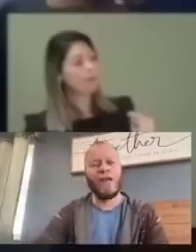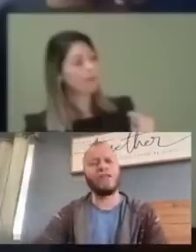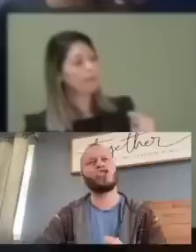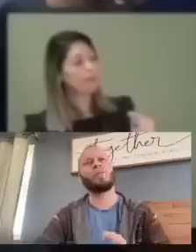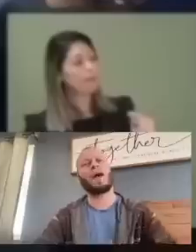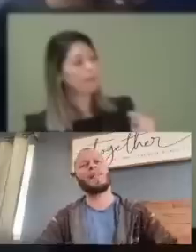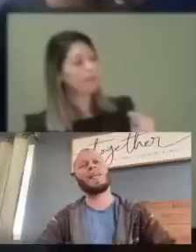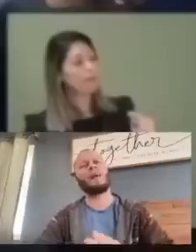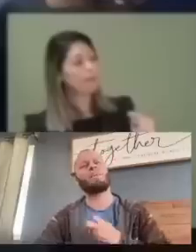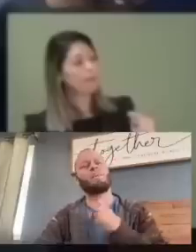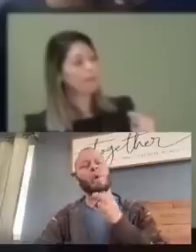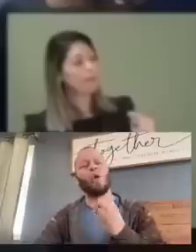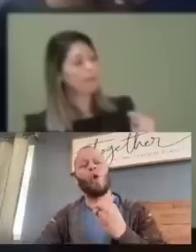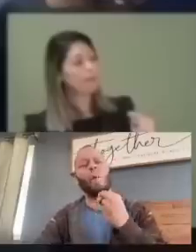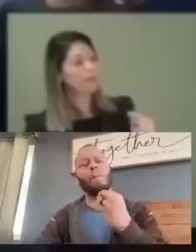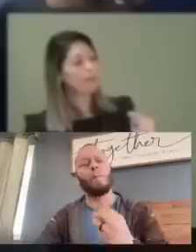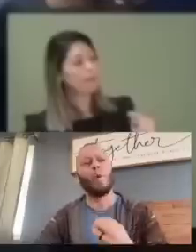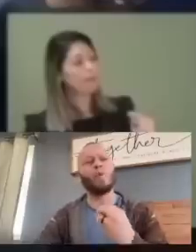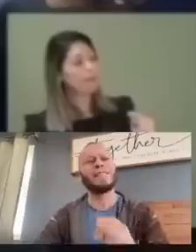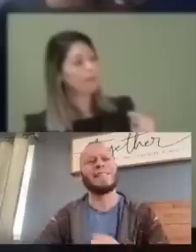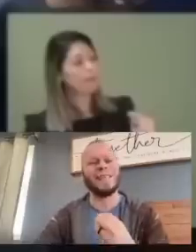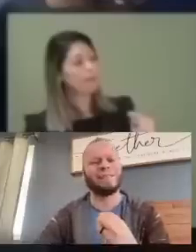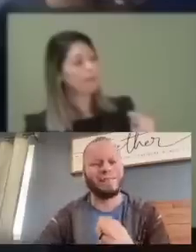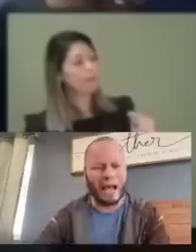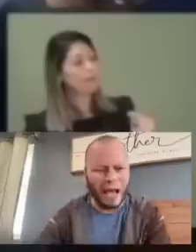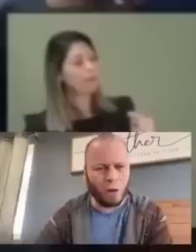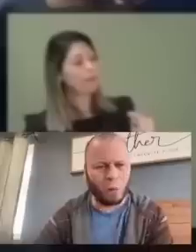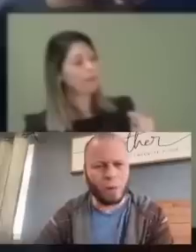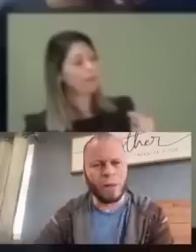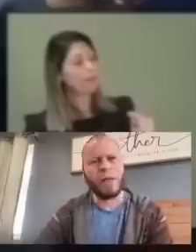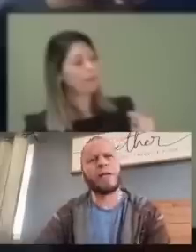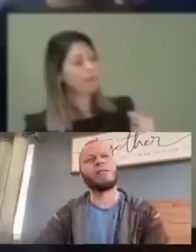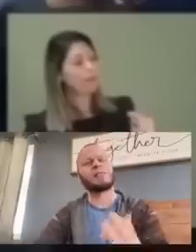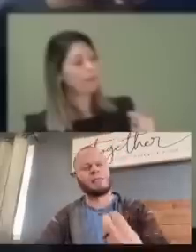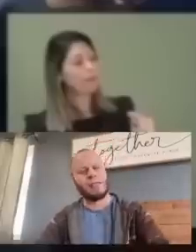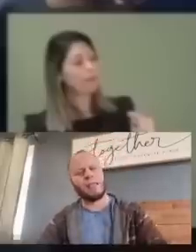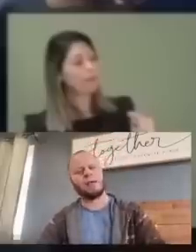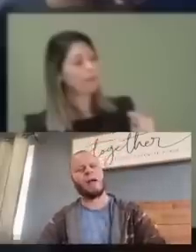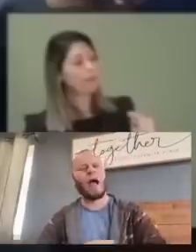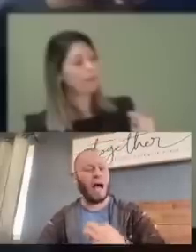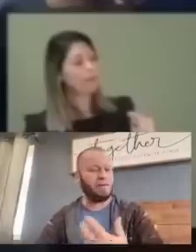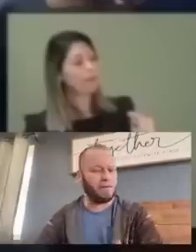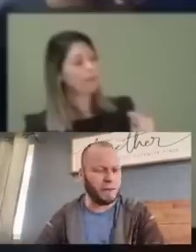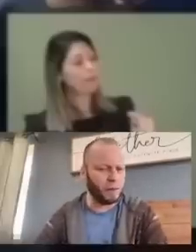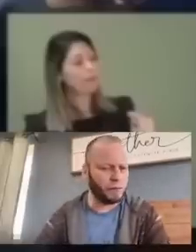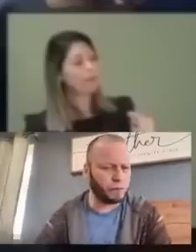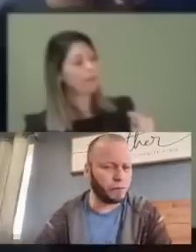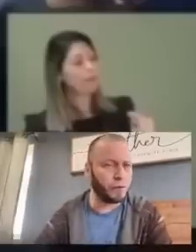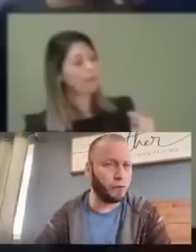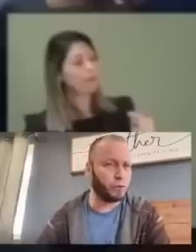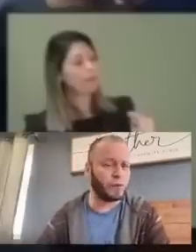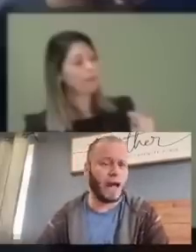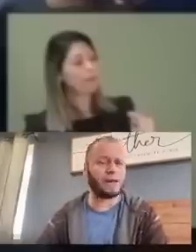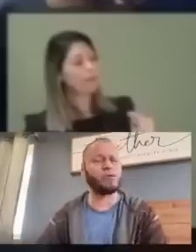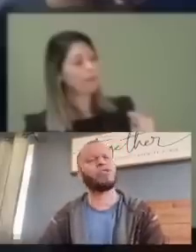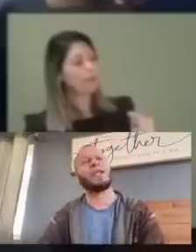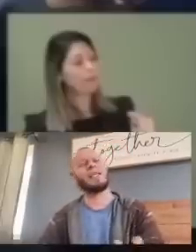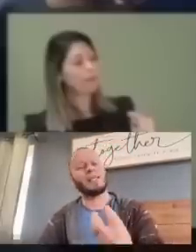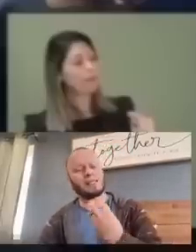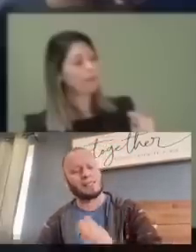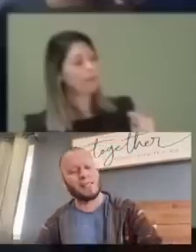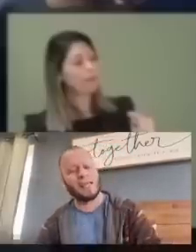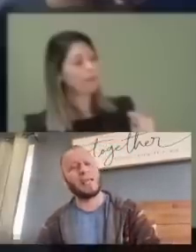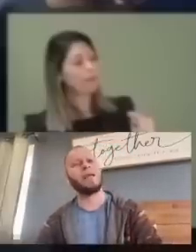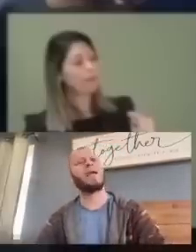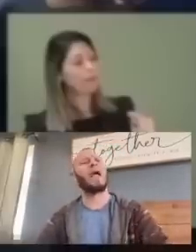fez de maneira proposital que sim havia infiltrados